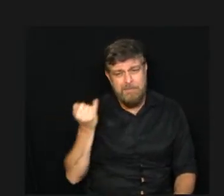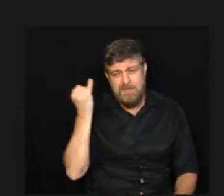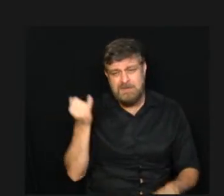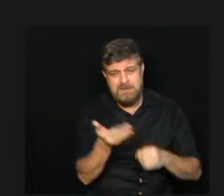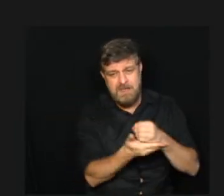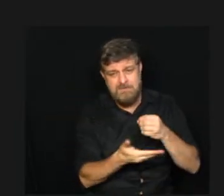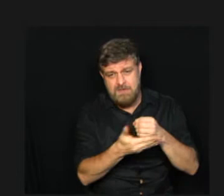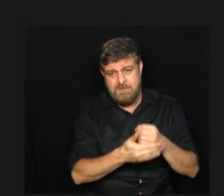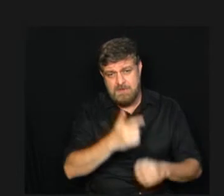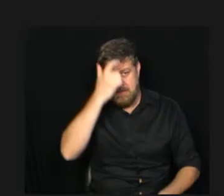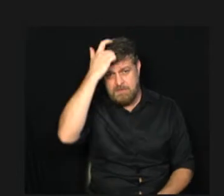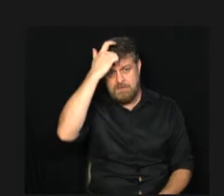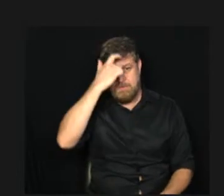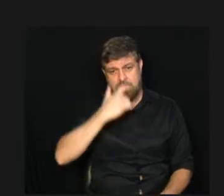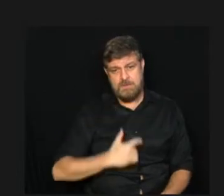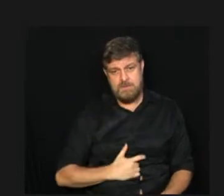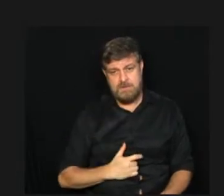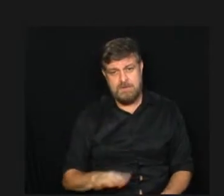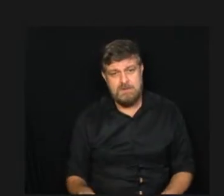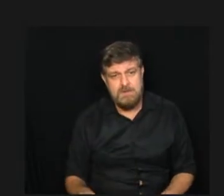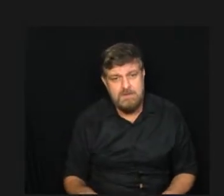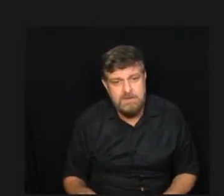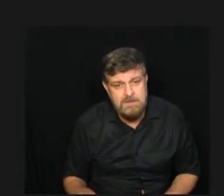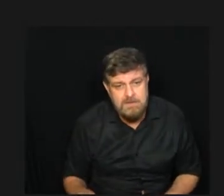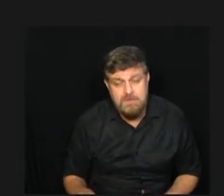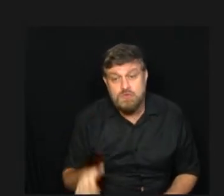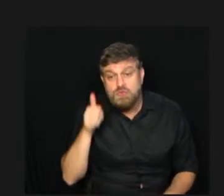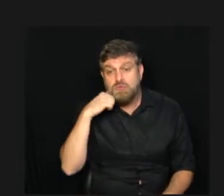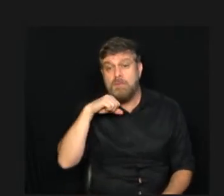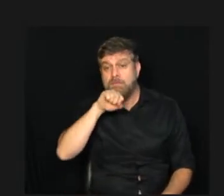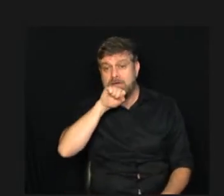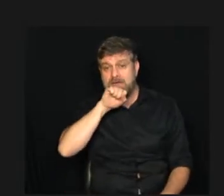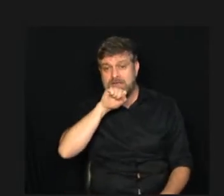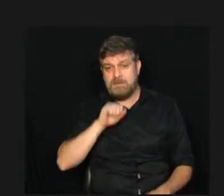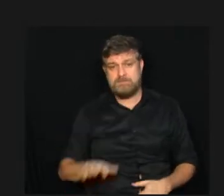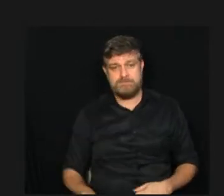Eu, como como mãe,